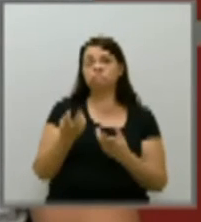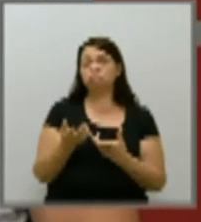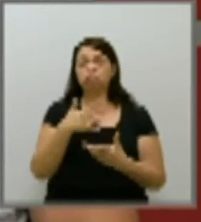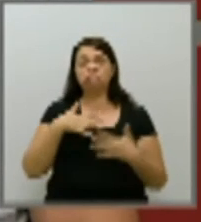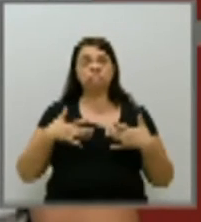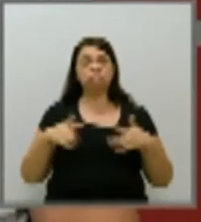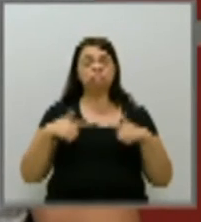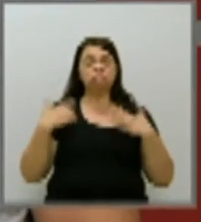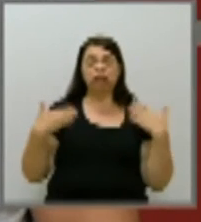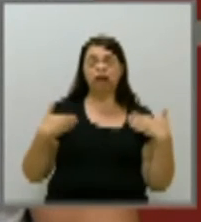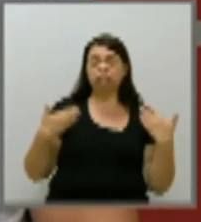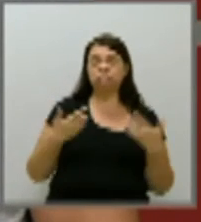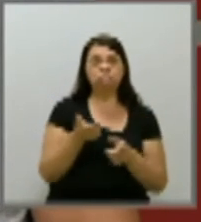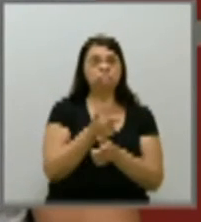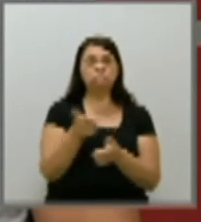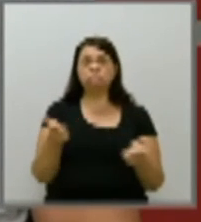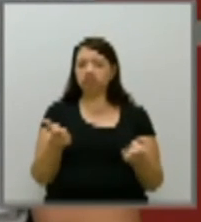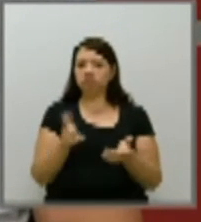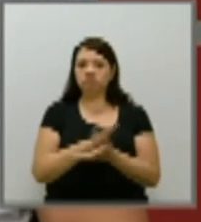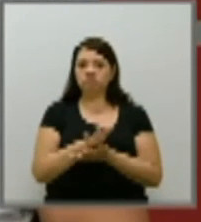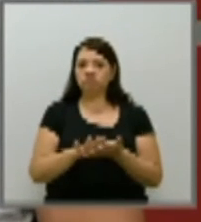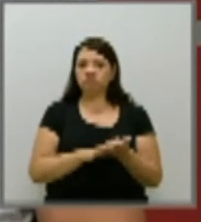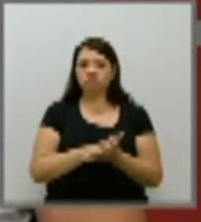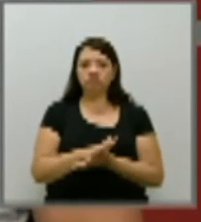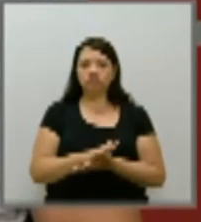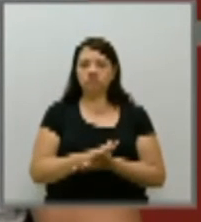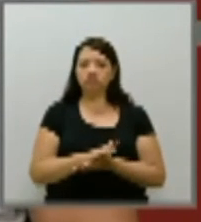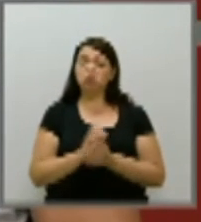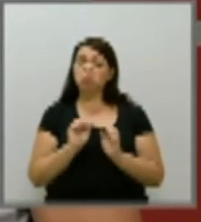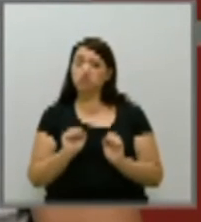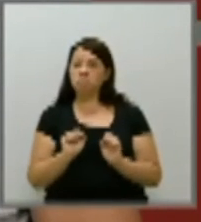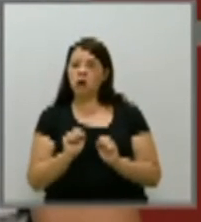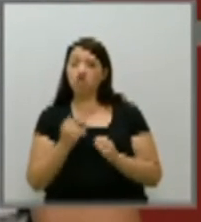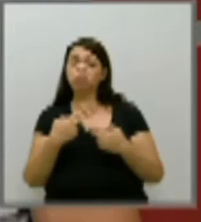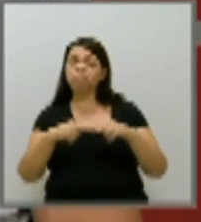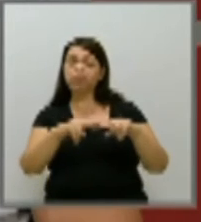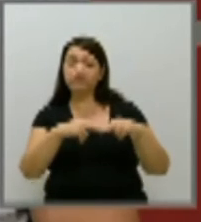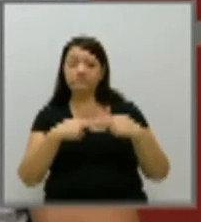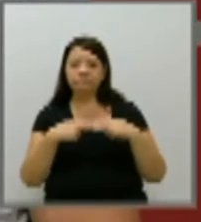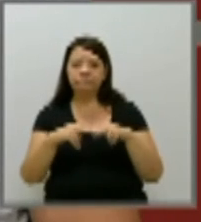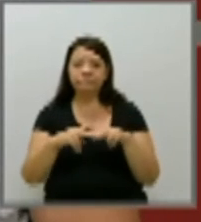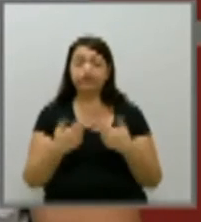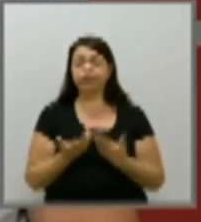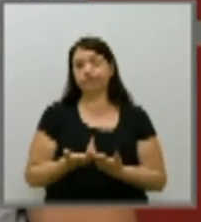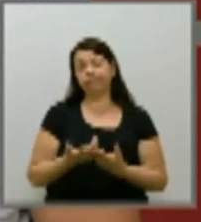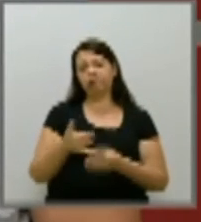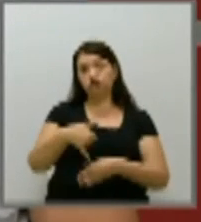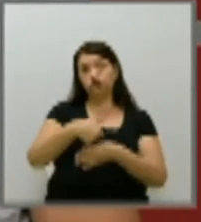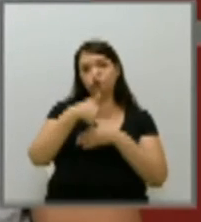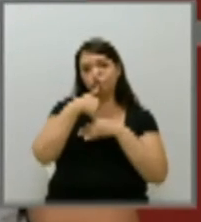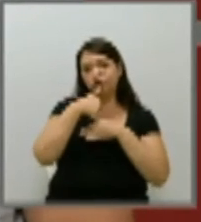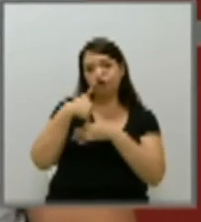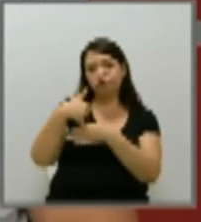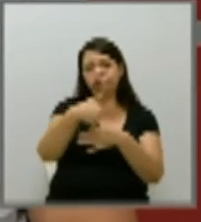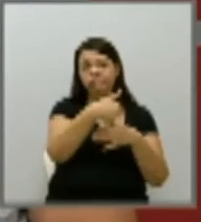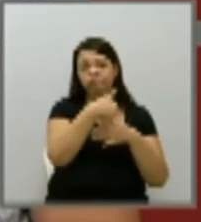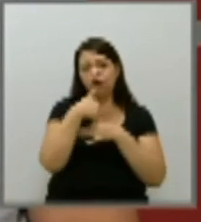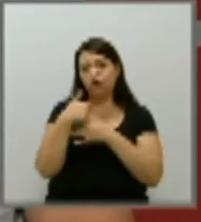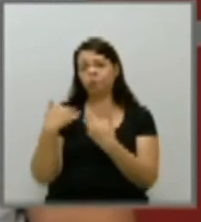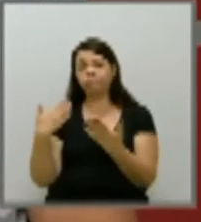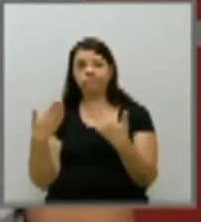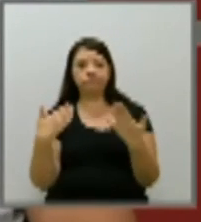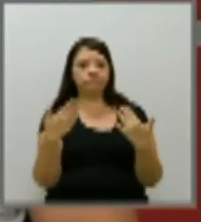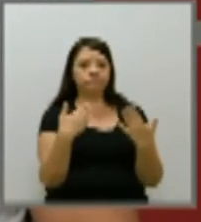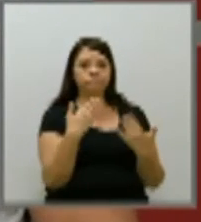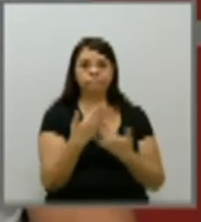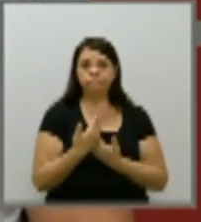cultura. Quando muito, ela pode ir para as praças, para tomar um chimarrão, para conversar, trocar